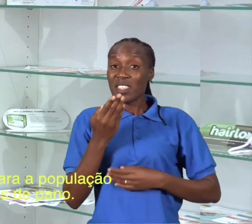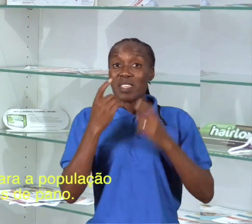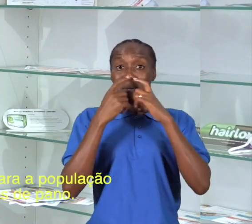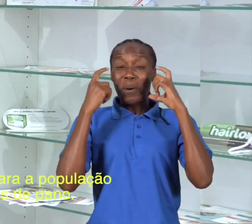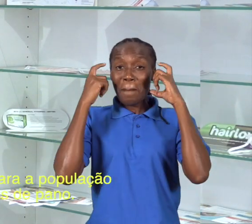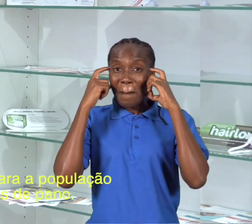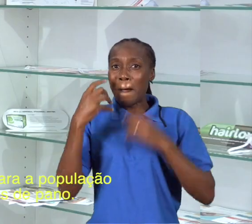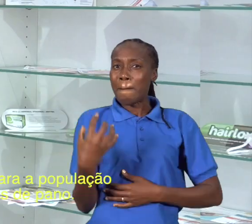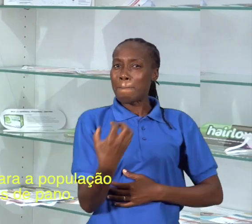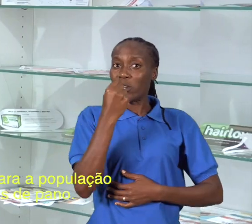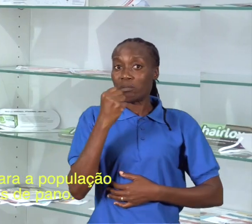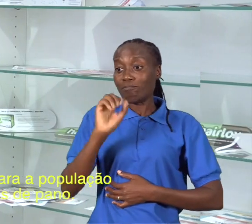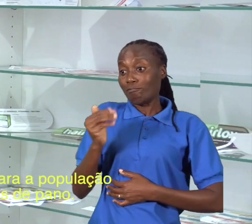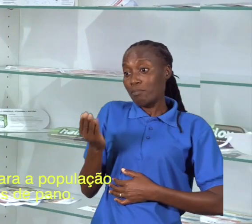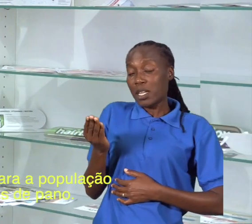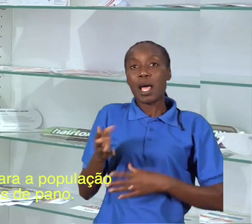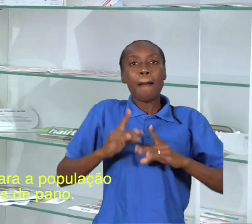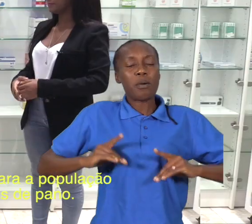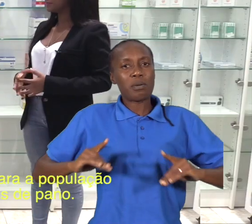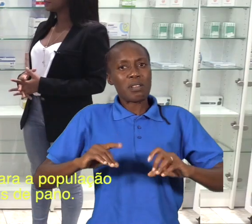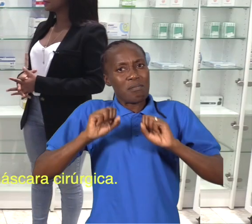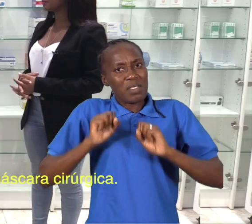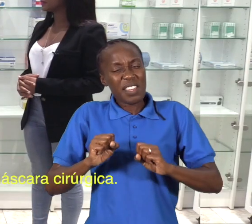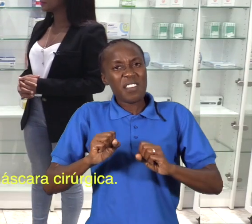cirúrgicas ou então as máscaras de pano.